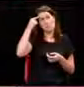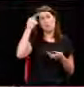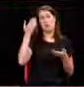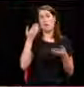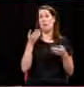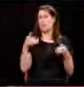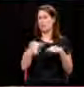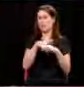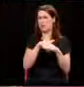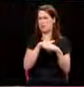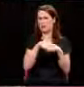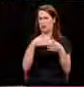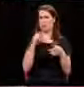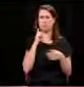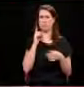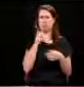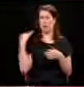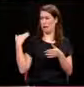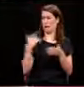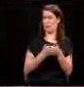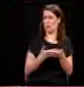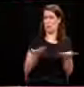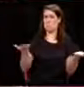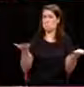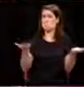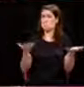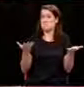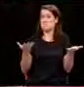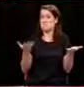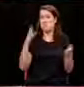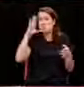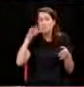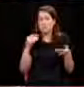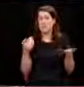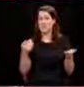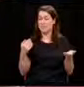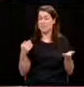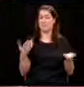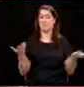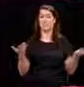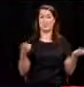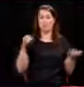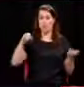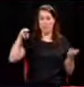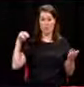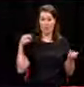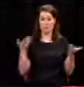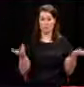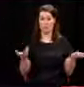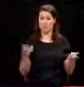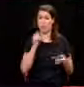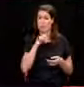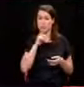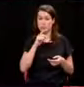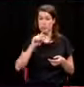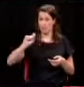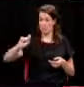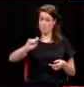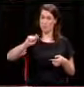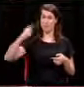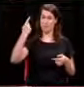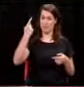surdo na televisão jornalista. Talvez seja a primeira vez. Talvez aqui estamos a inovar duas vezes. Estamos a inovar pelo facto de ser o primeiro clube em